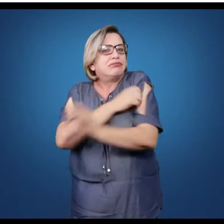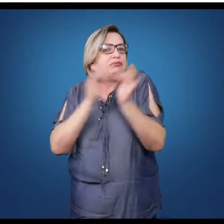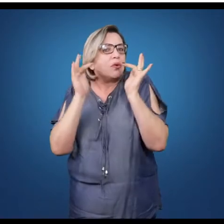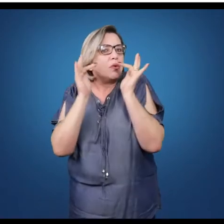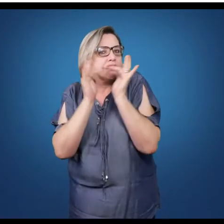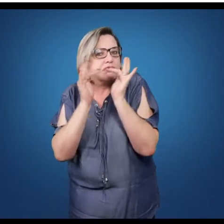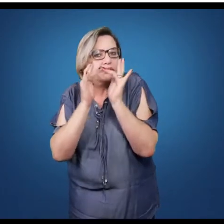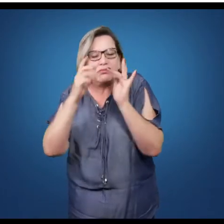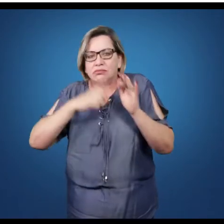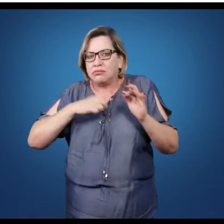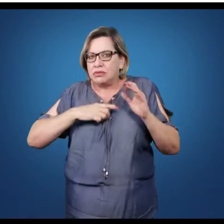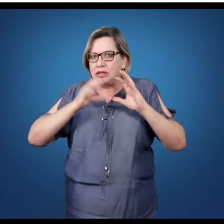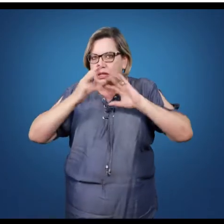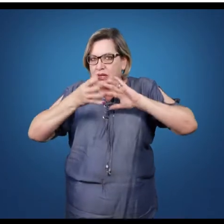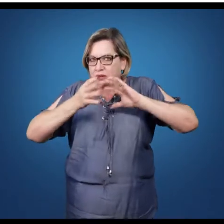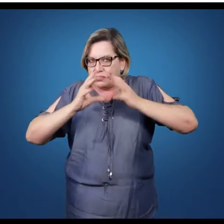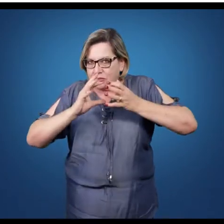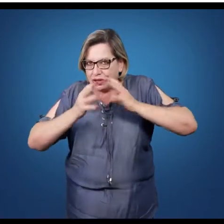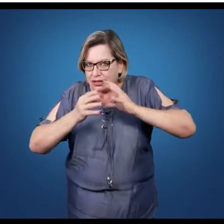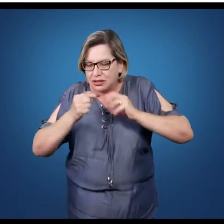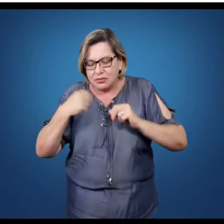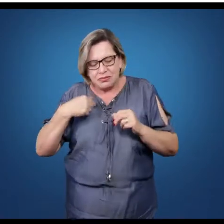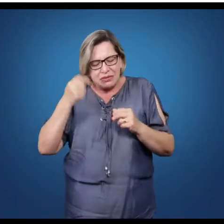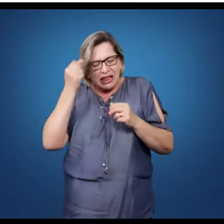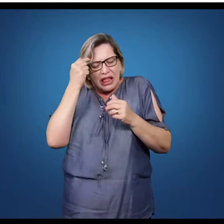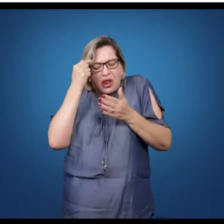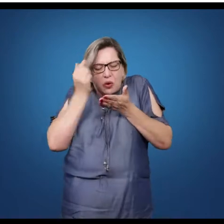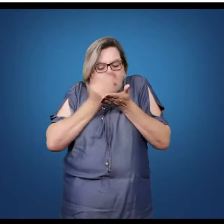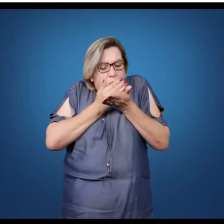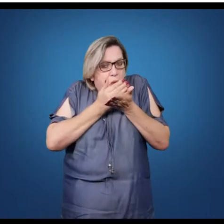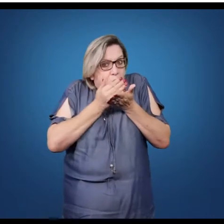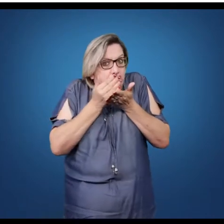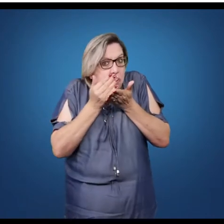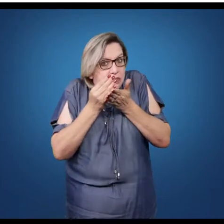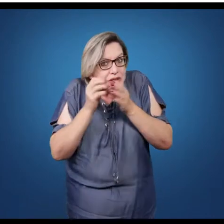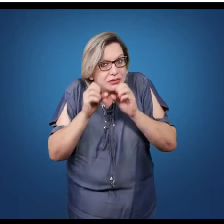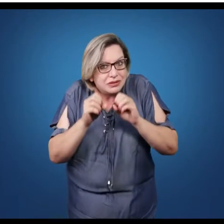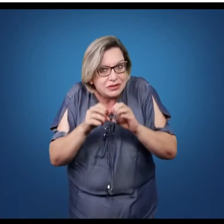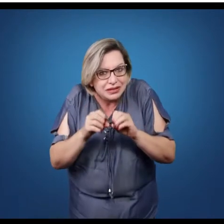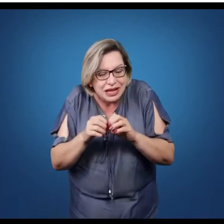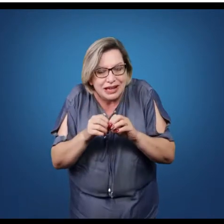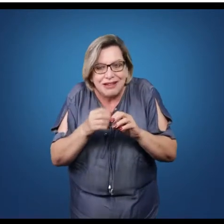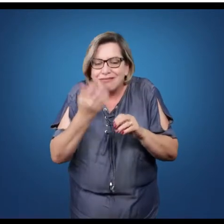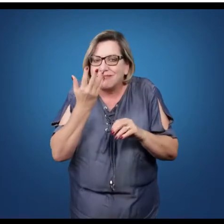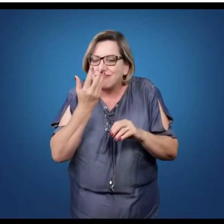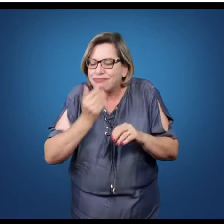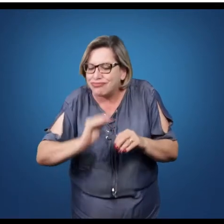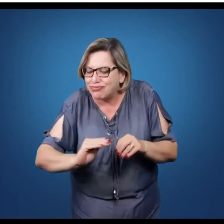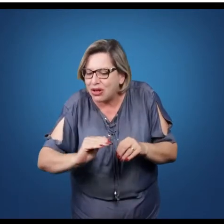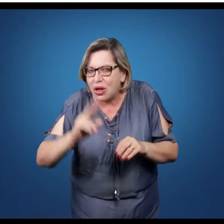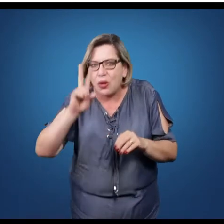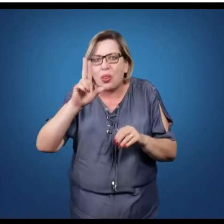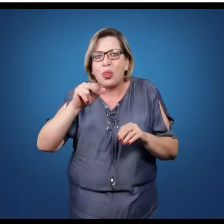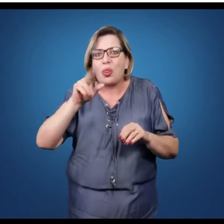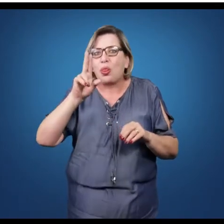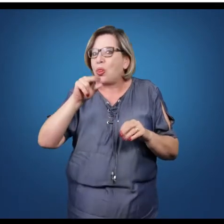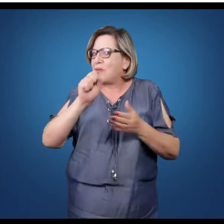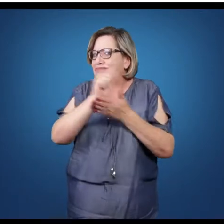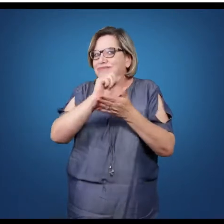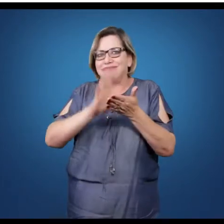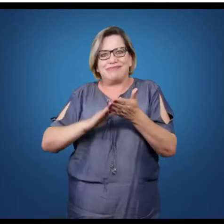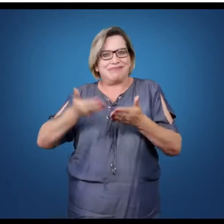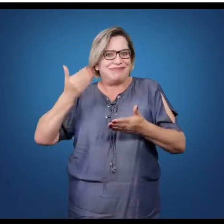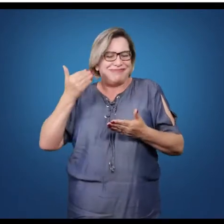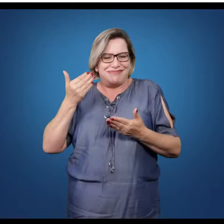no basquete aqui. Vocês iniciando um trabalho de basquetebol na escola, a criança nunca teve essa atividade